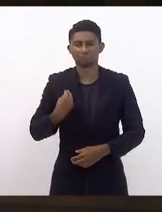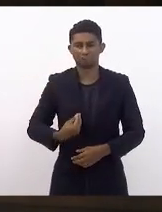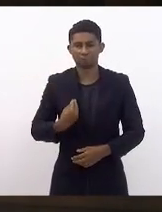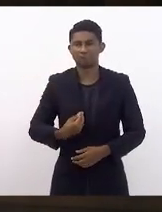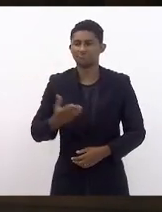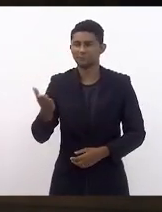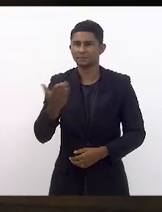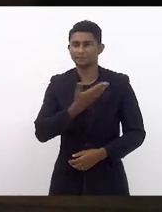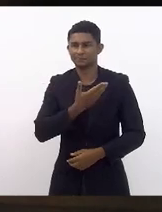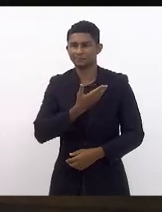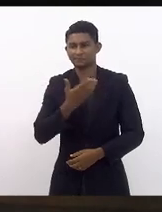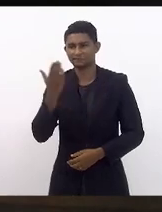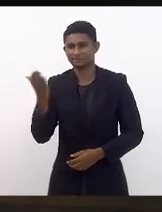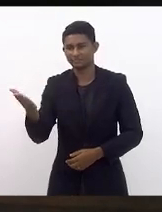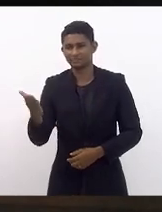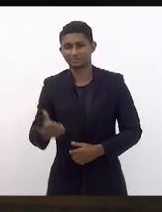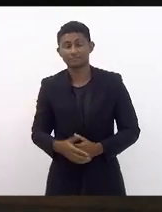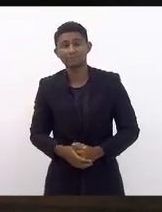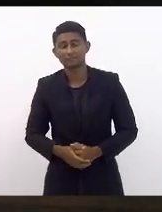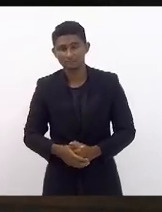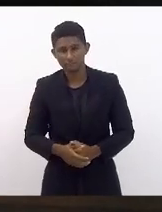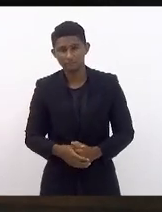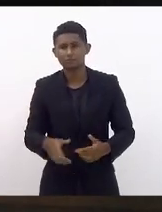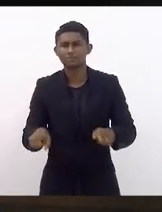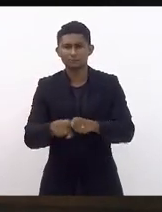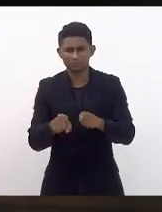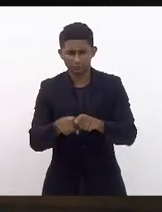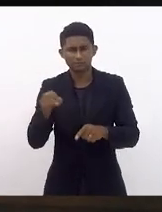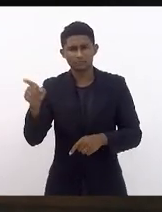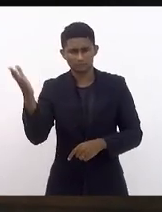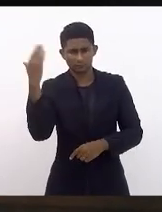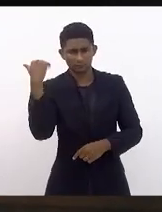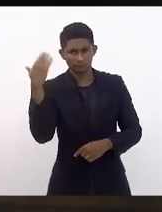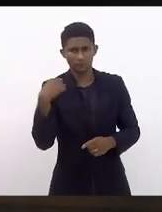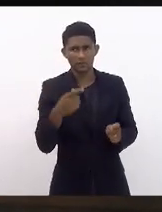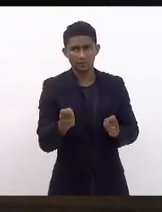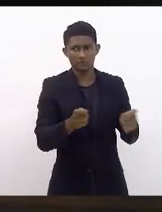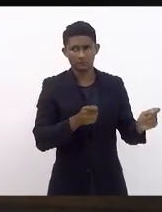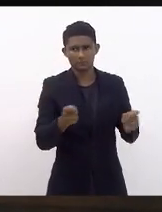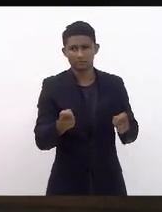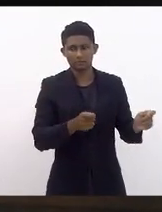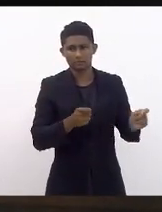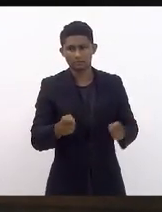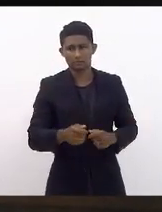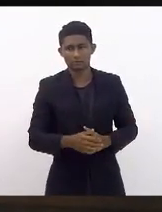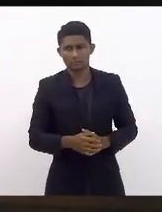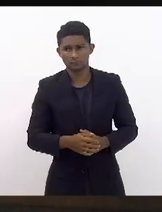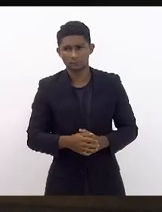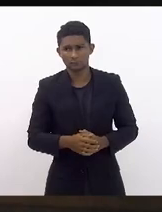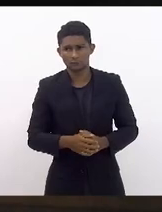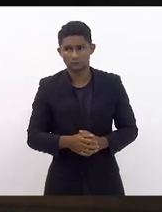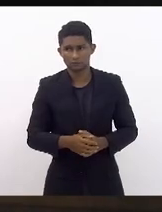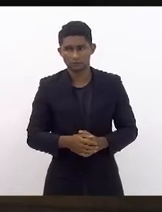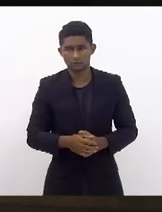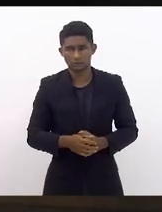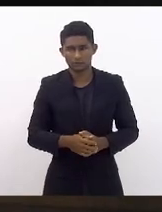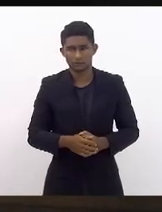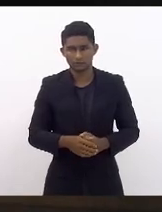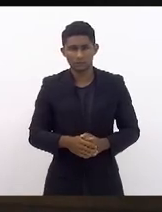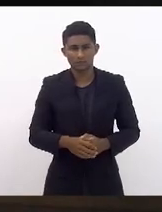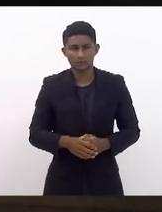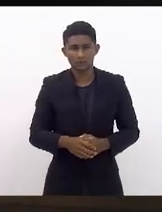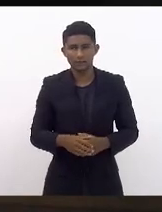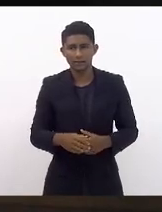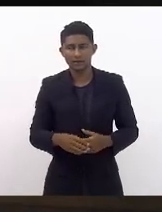amigo. Ele que também foi um gestor da União Missionária de Homens